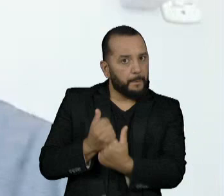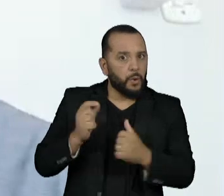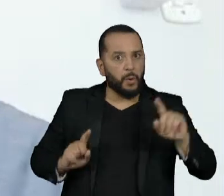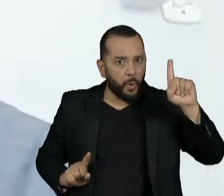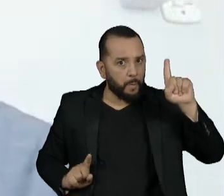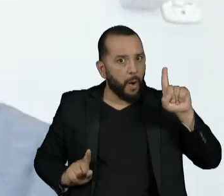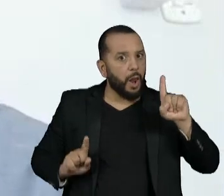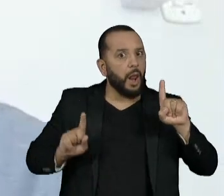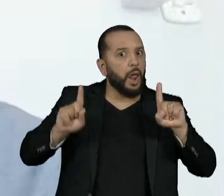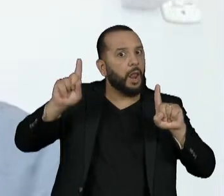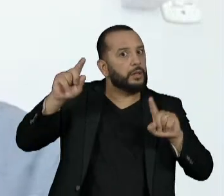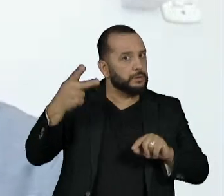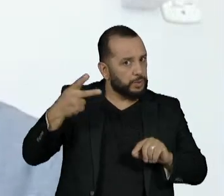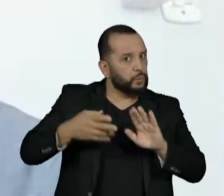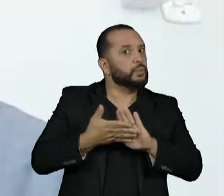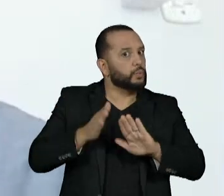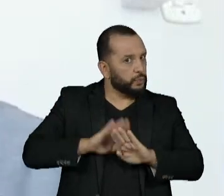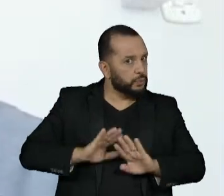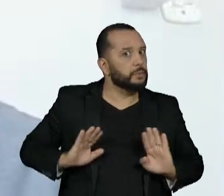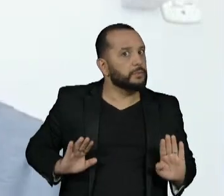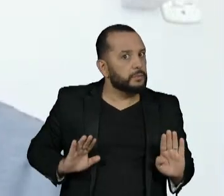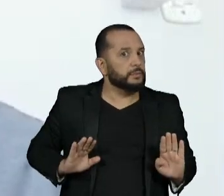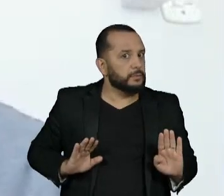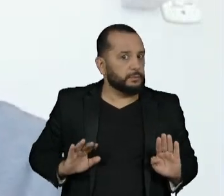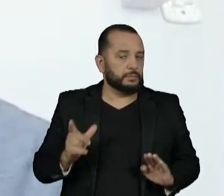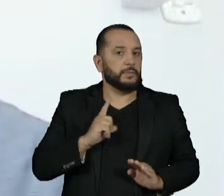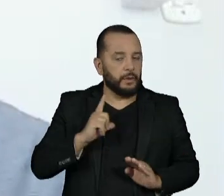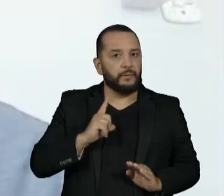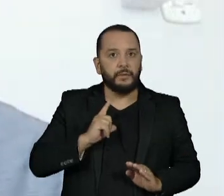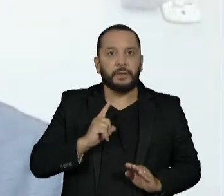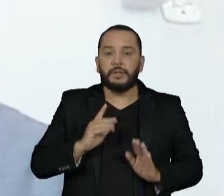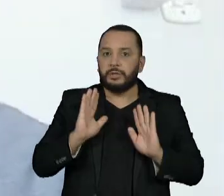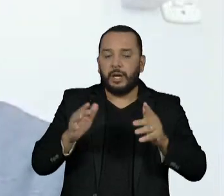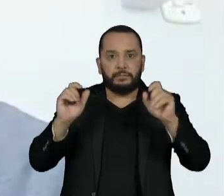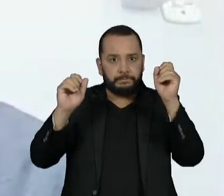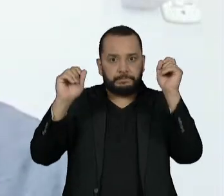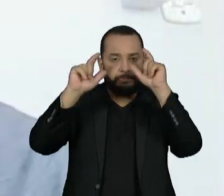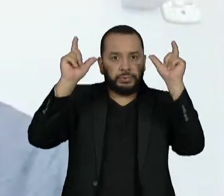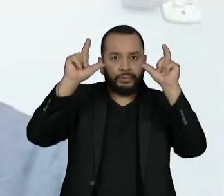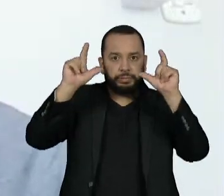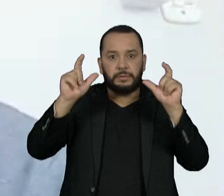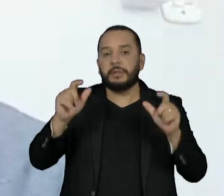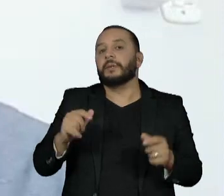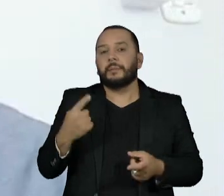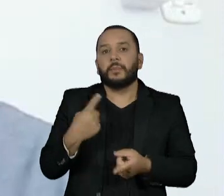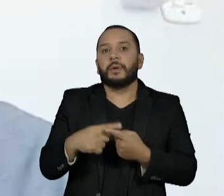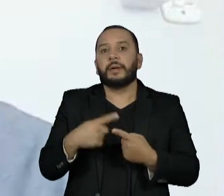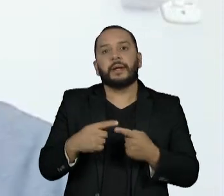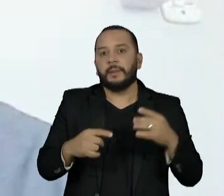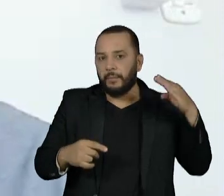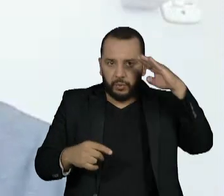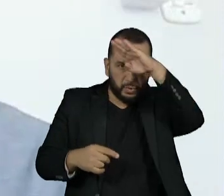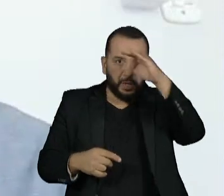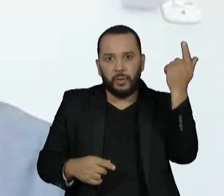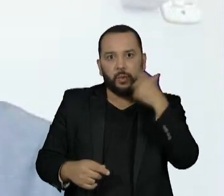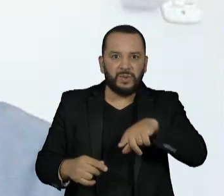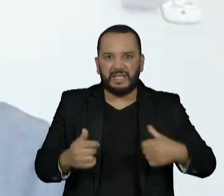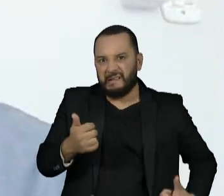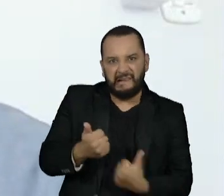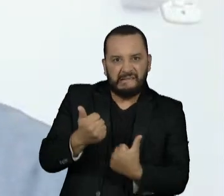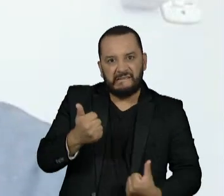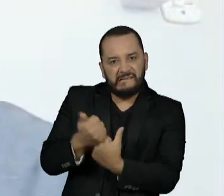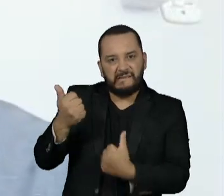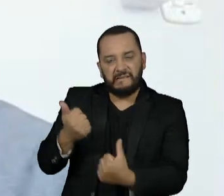turno, pelo menos, repetiu aquela surpresa de reta final que o Bolsonaro conseguiu produzir